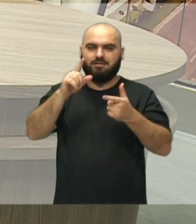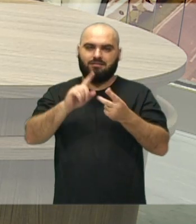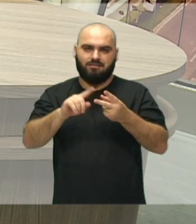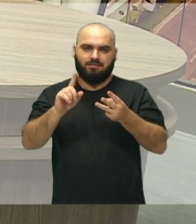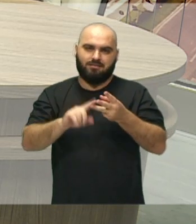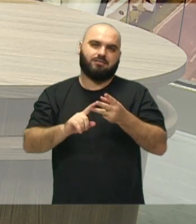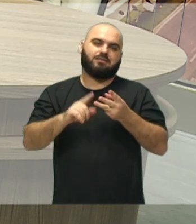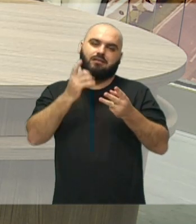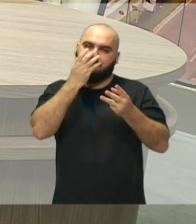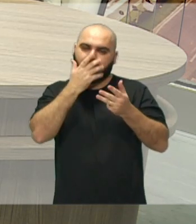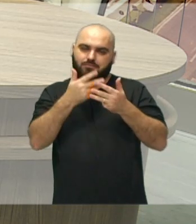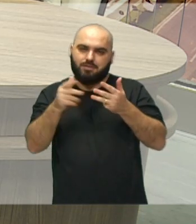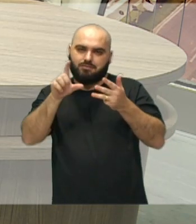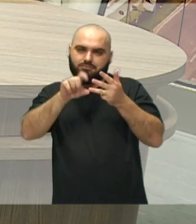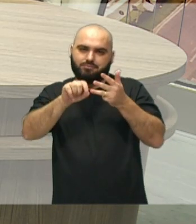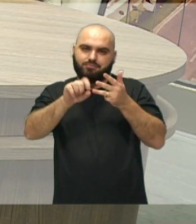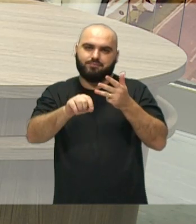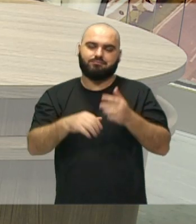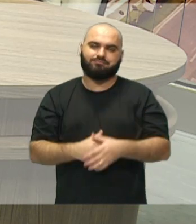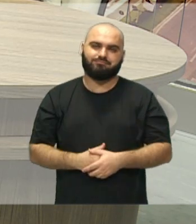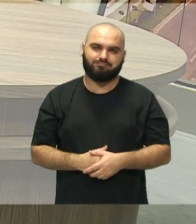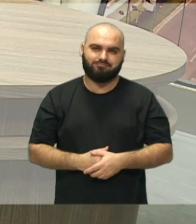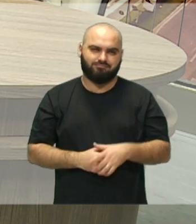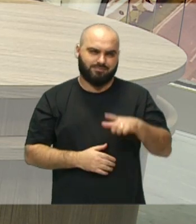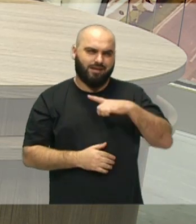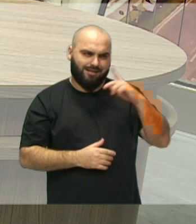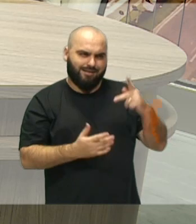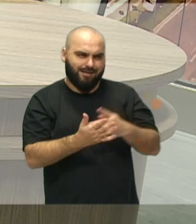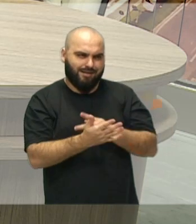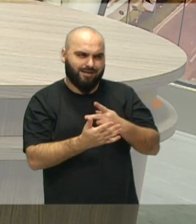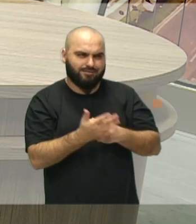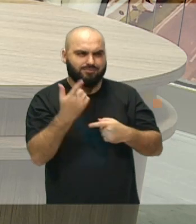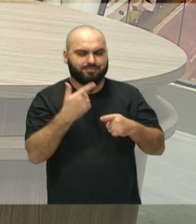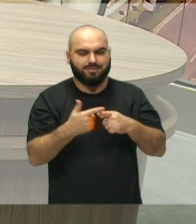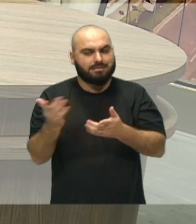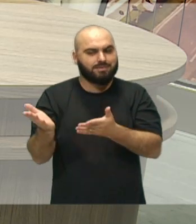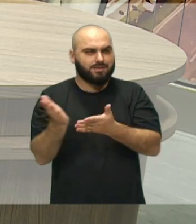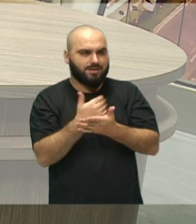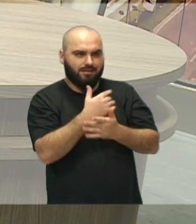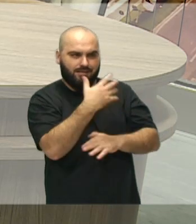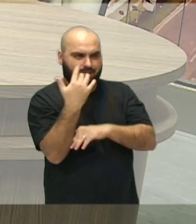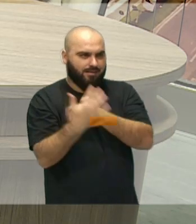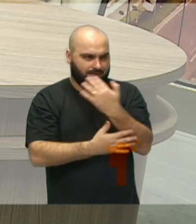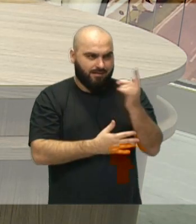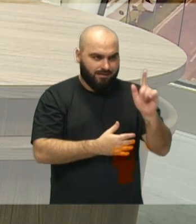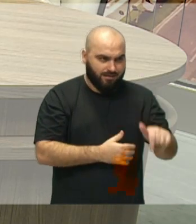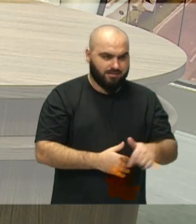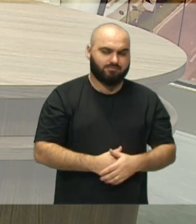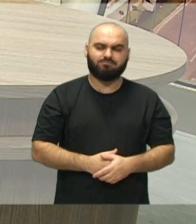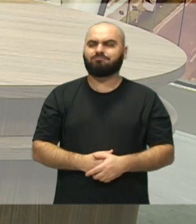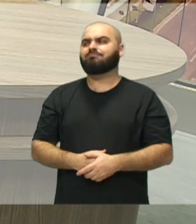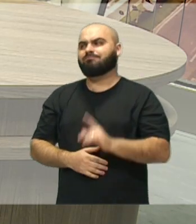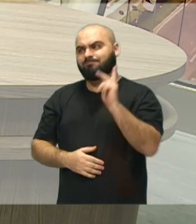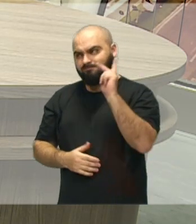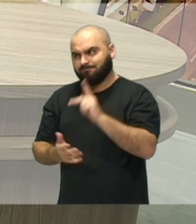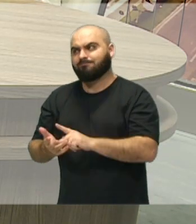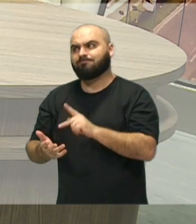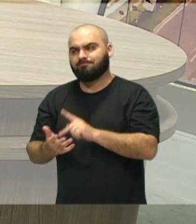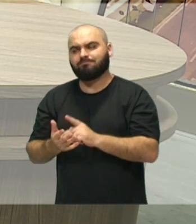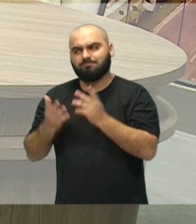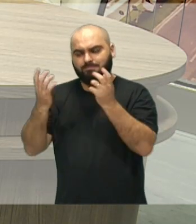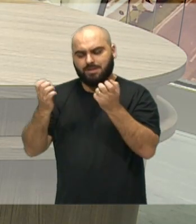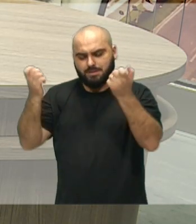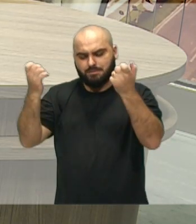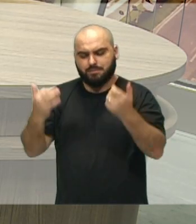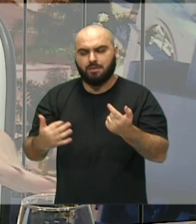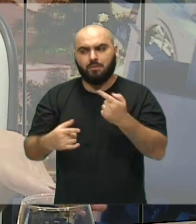isso, maltratando esses animais, tirando eles da natureza, né? Isso, eu até queria fazer um